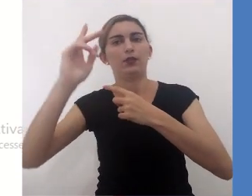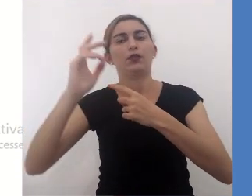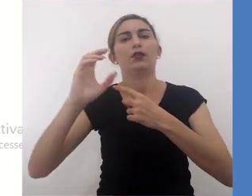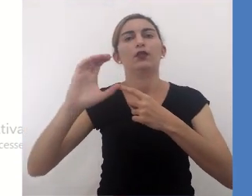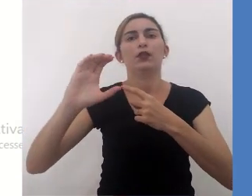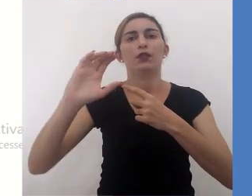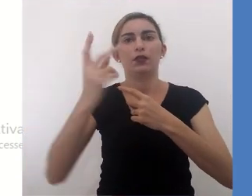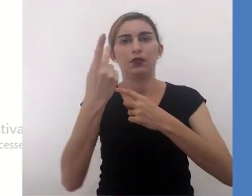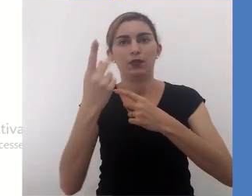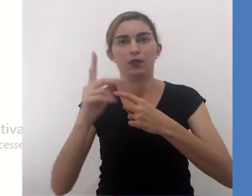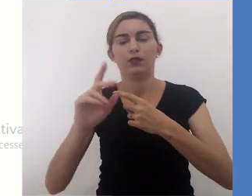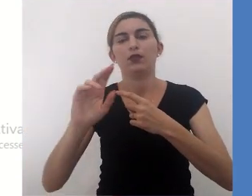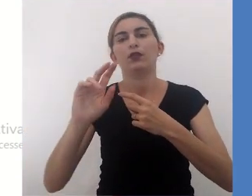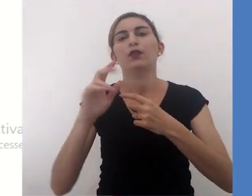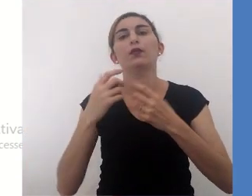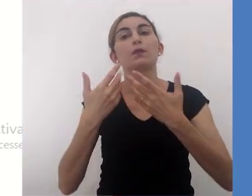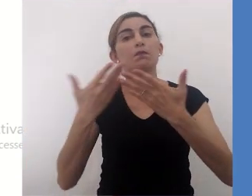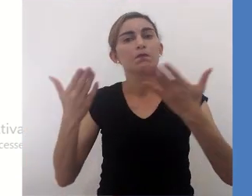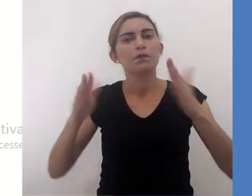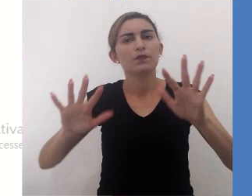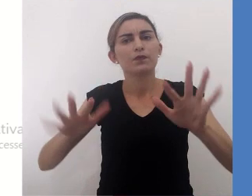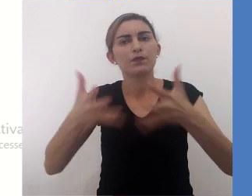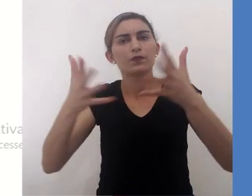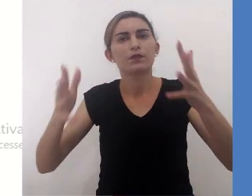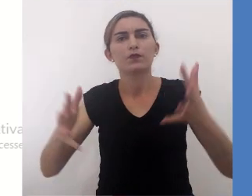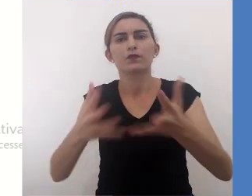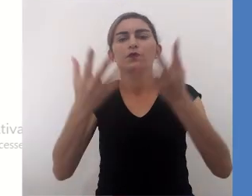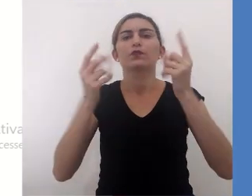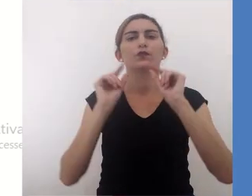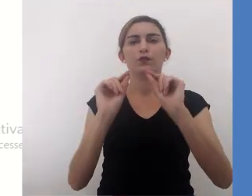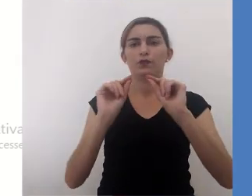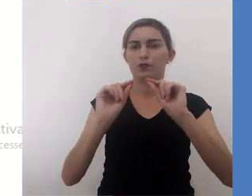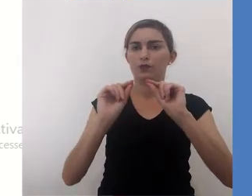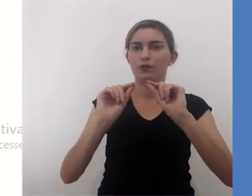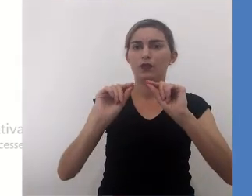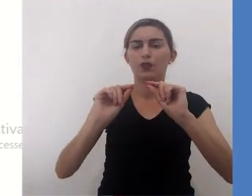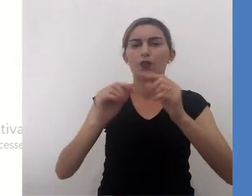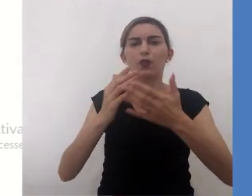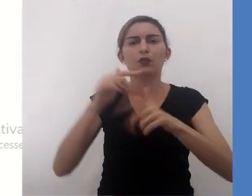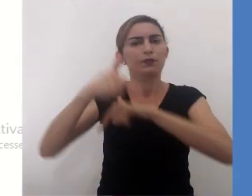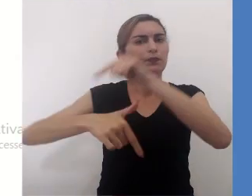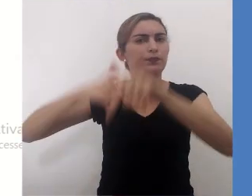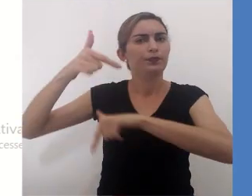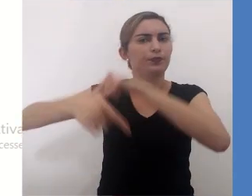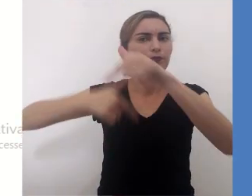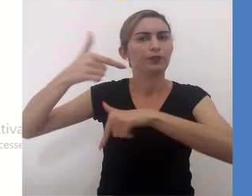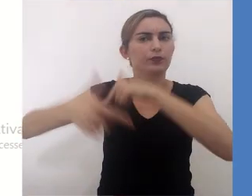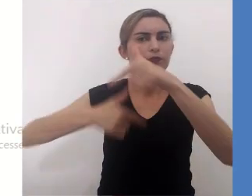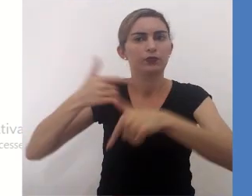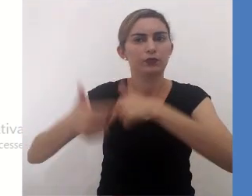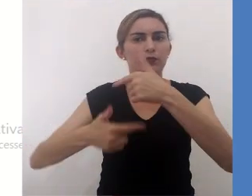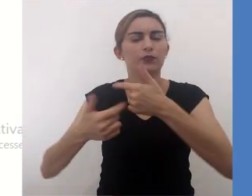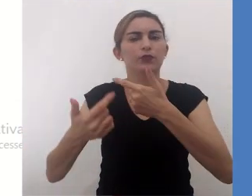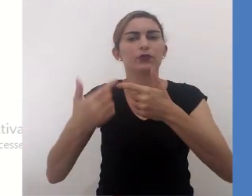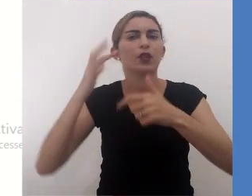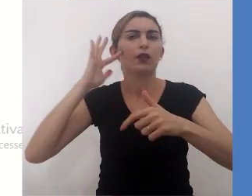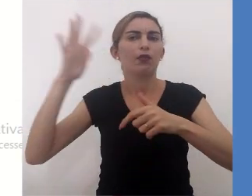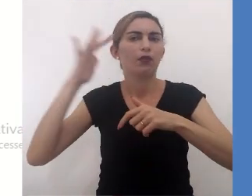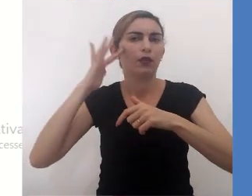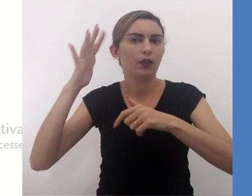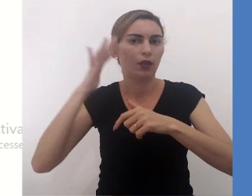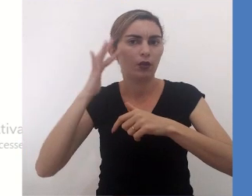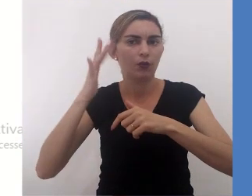o objetivo de proporcionar, pessoal, aos trabalhadores uma teoria, uma